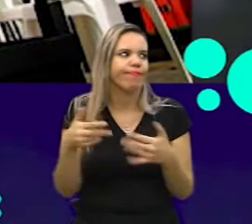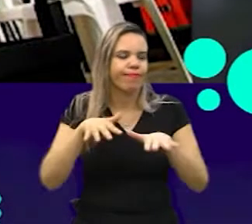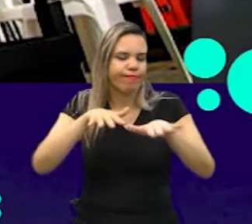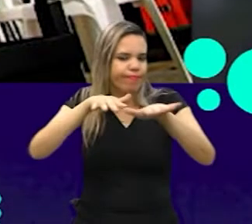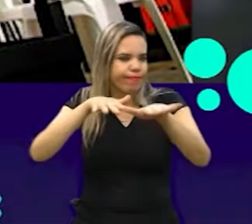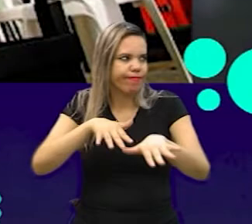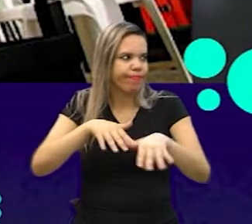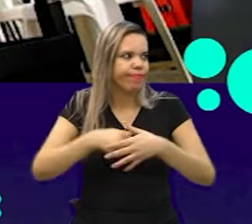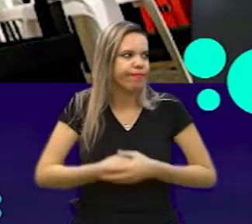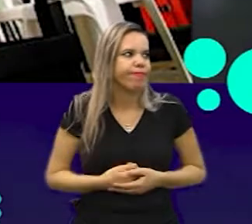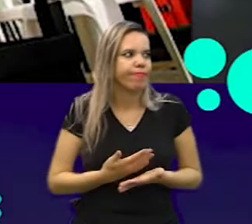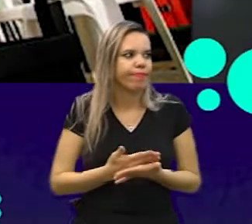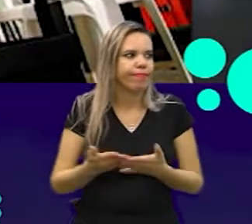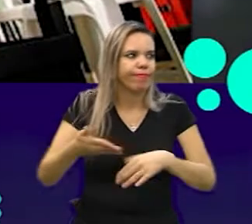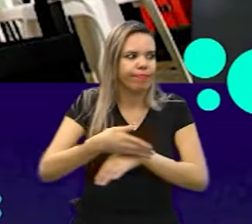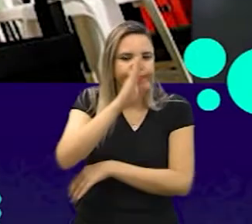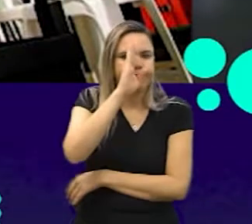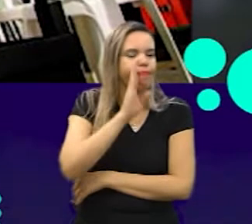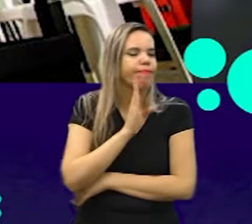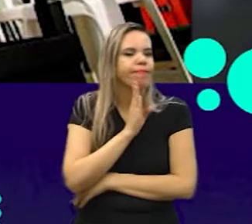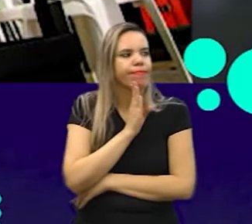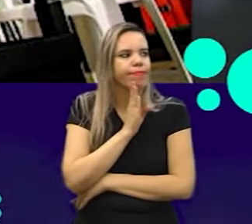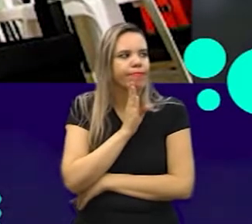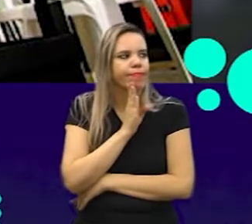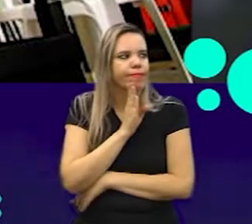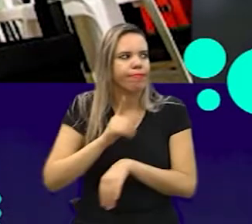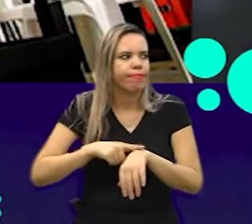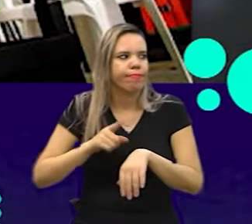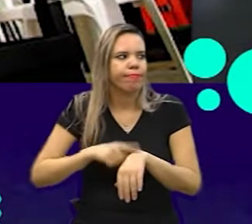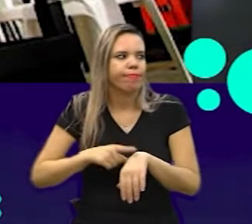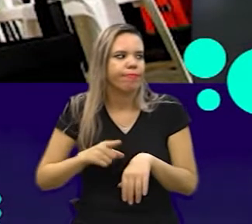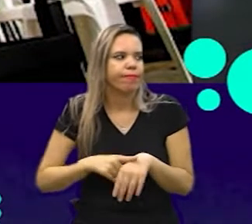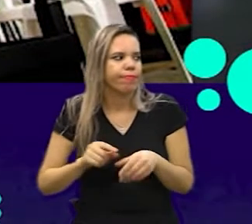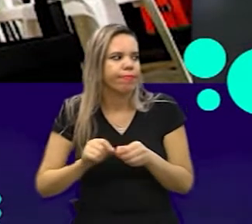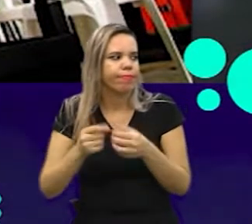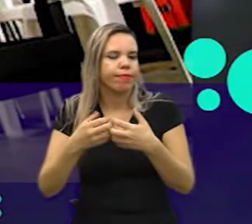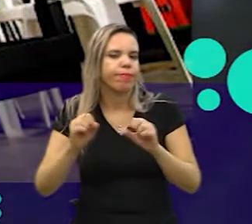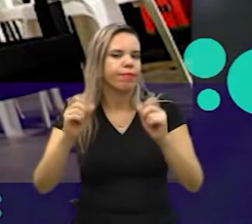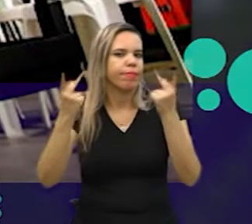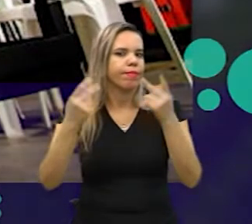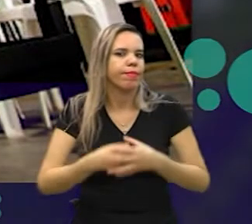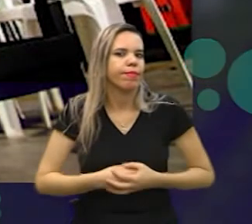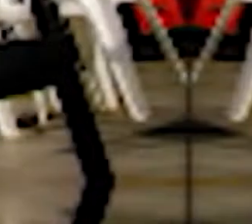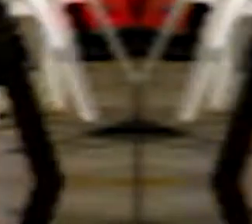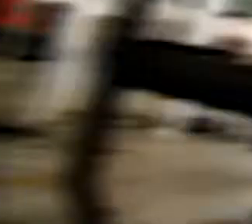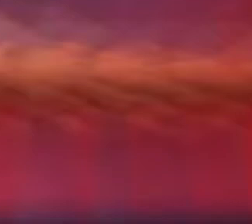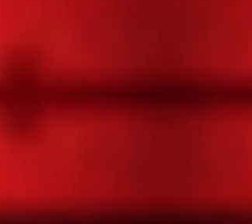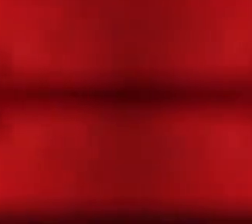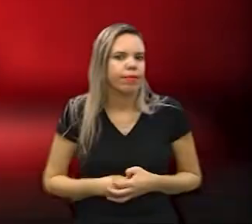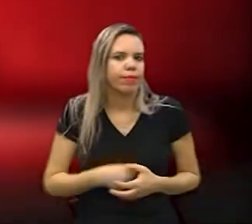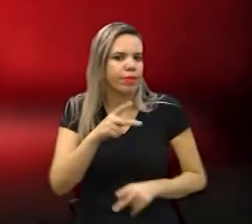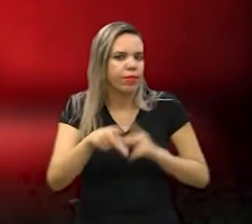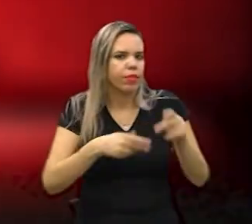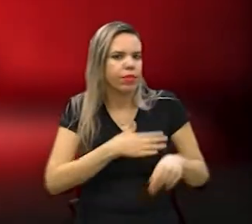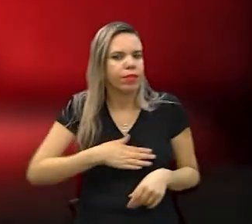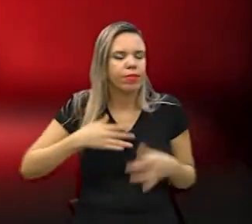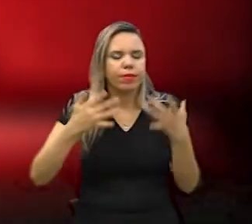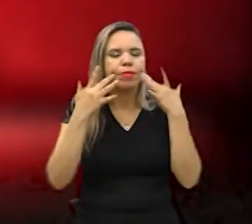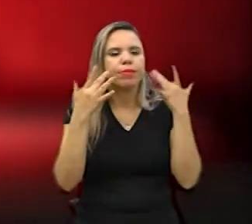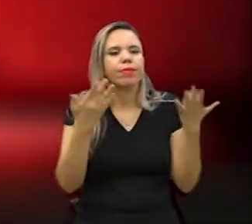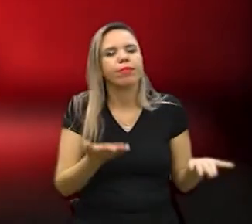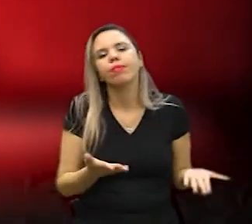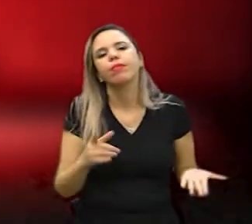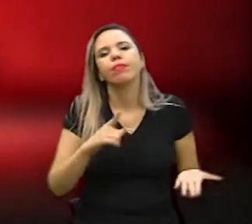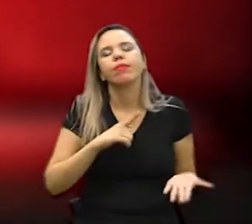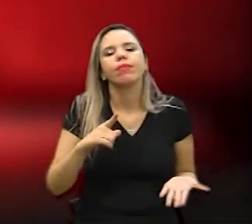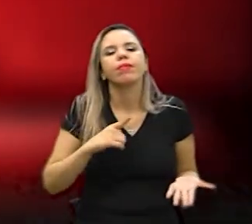delícias no estacionamento. A entrada é gratuita e no horário de funcionamento do shopping. Para os amantes